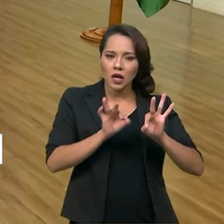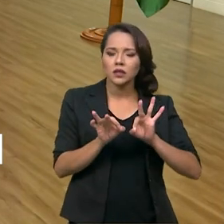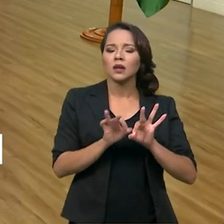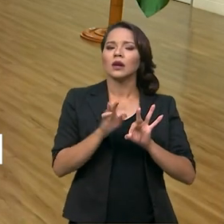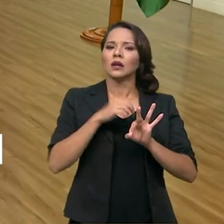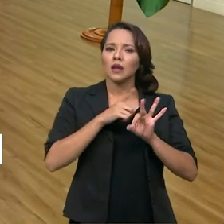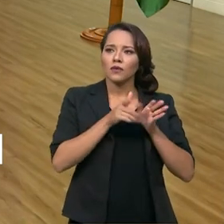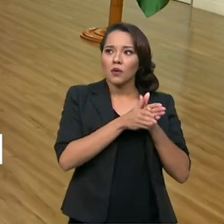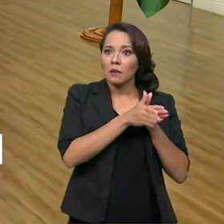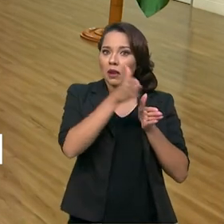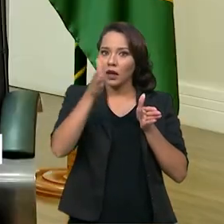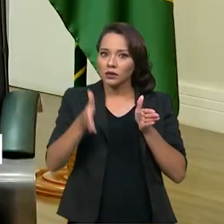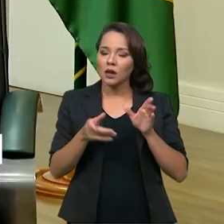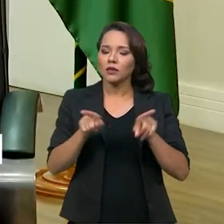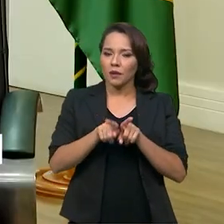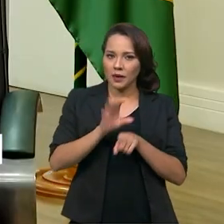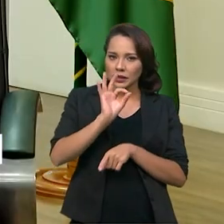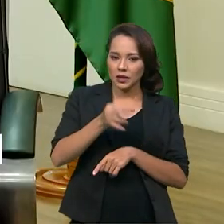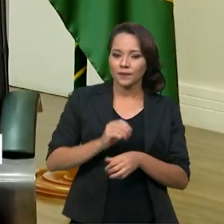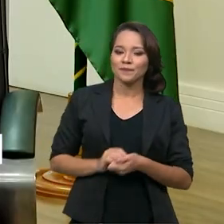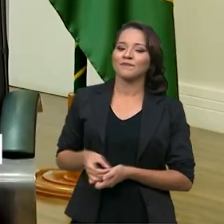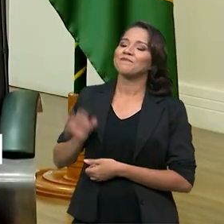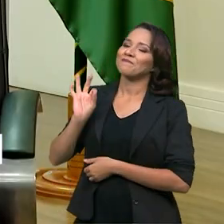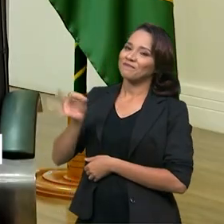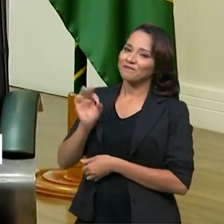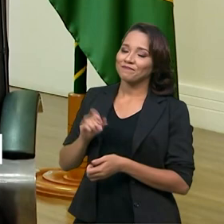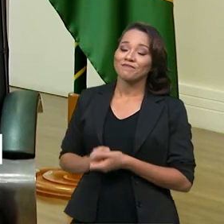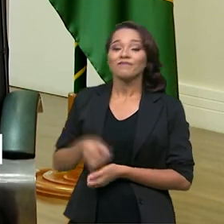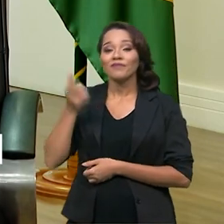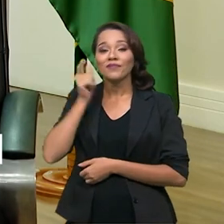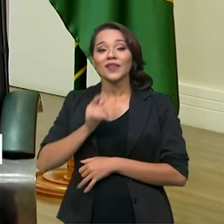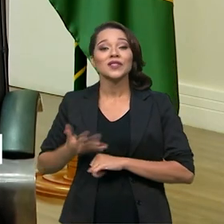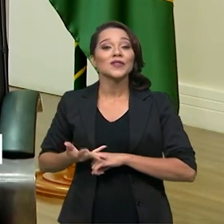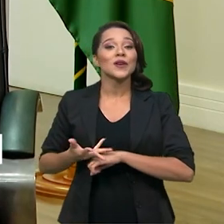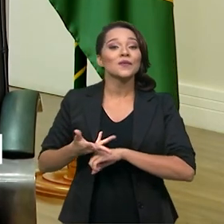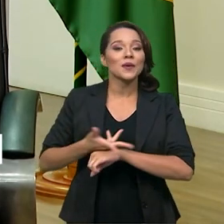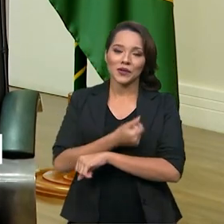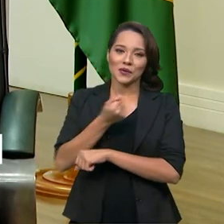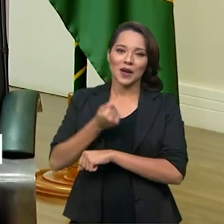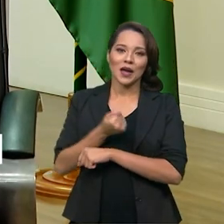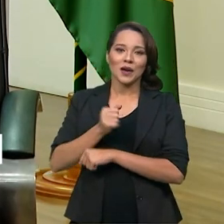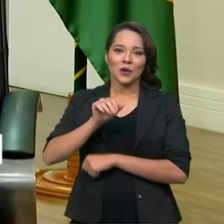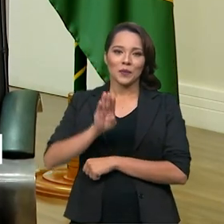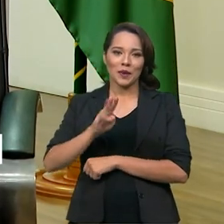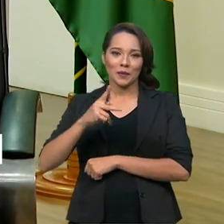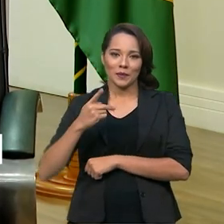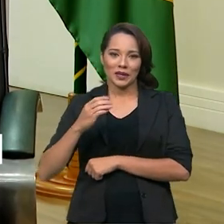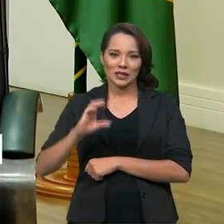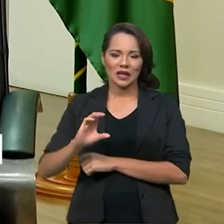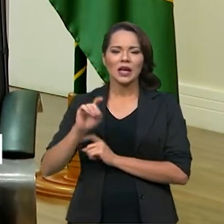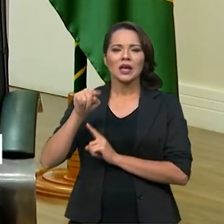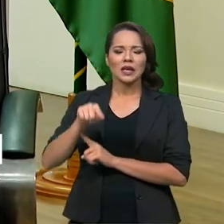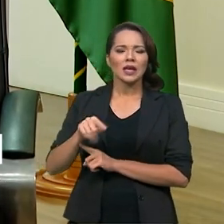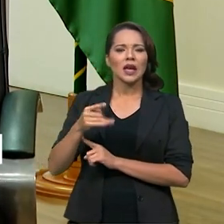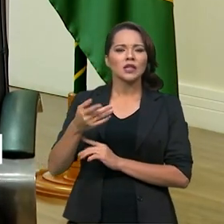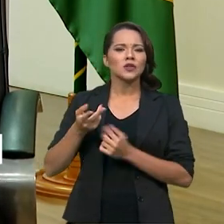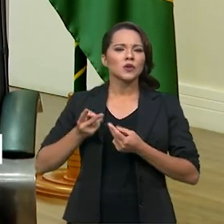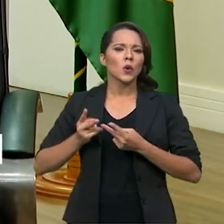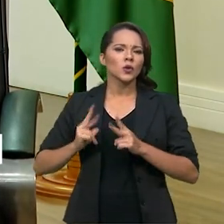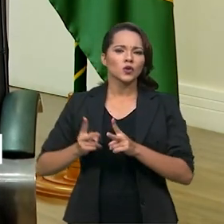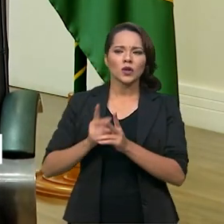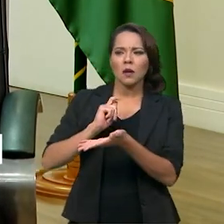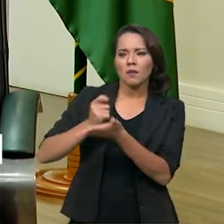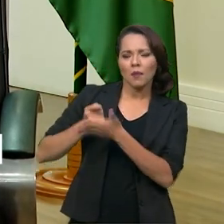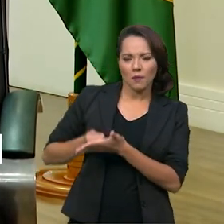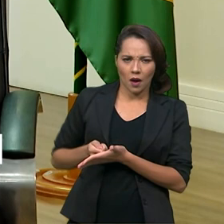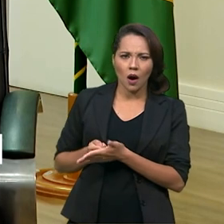uma ampliação também, né? Exatamente. Nós conseguimos aperfeiçoar o BPC, que é o Benefício Prestação Continuada,